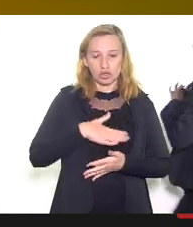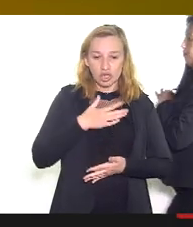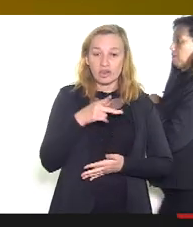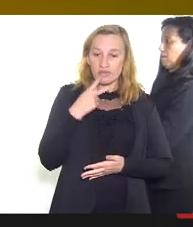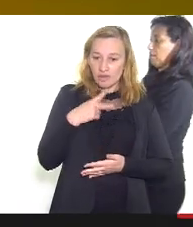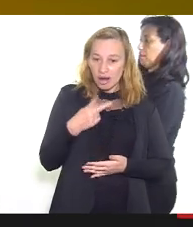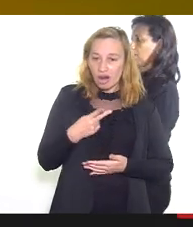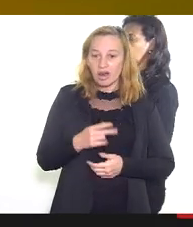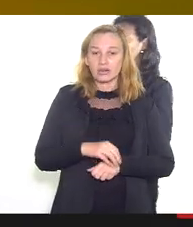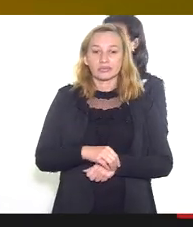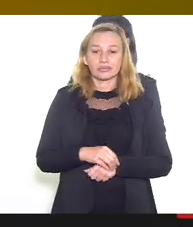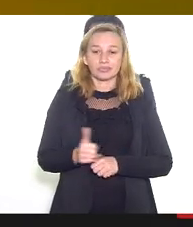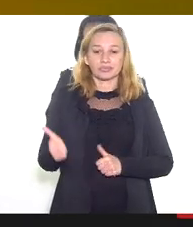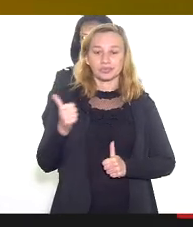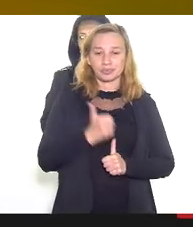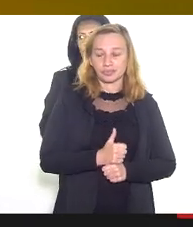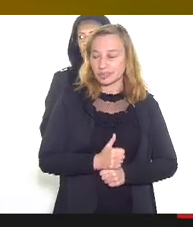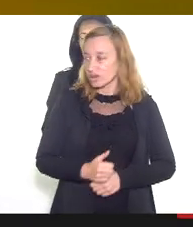gostaria de destacar